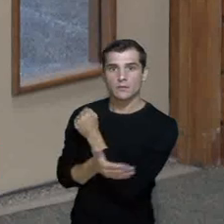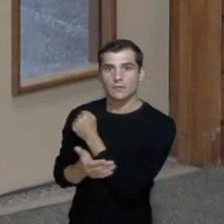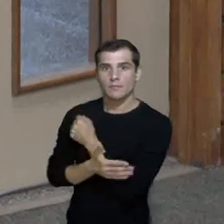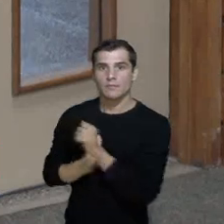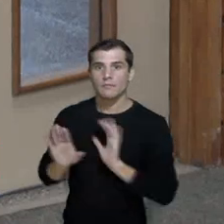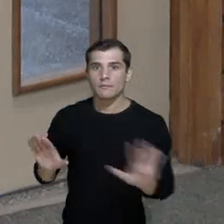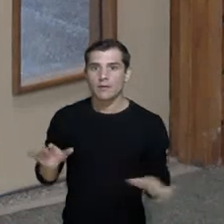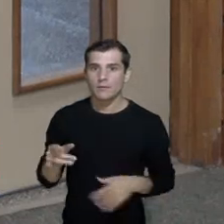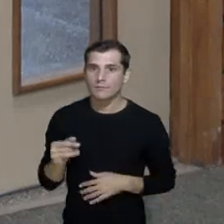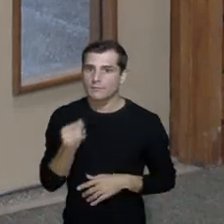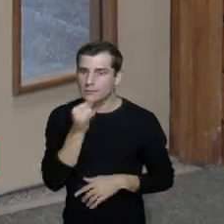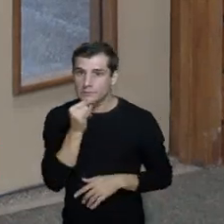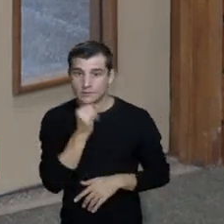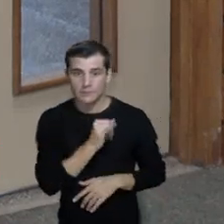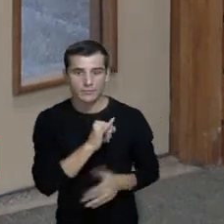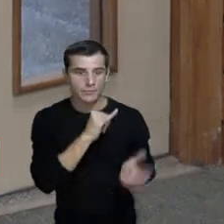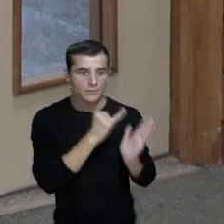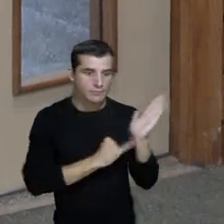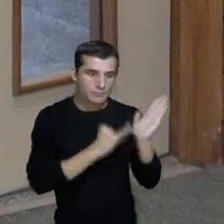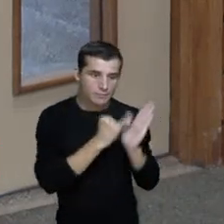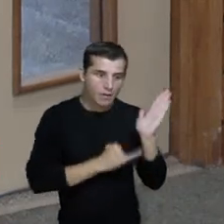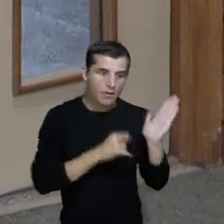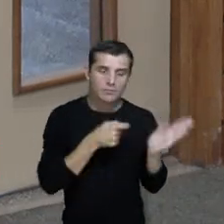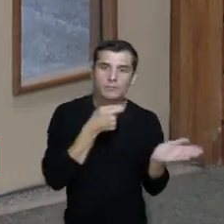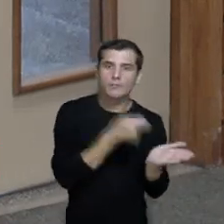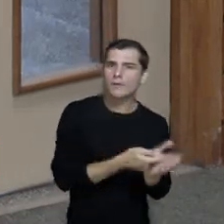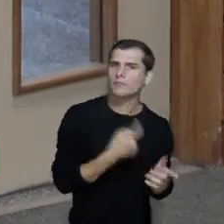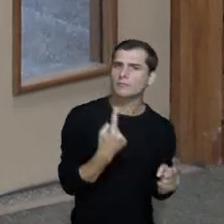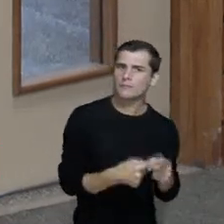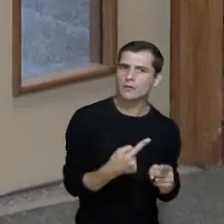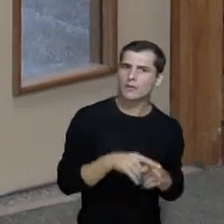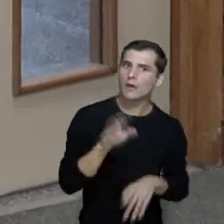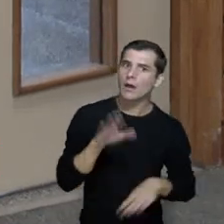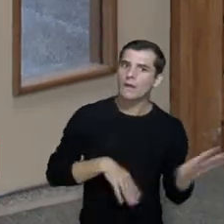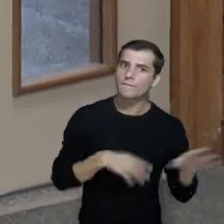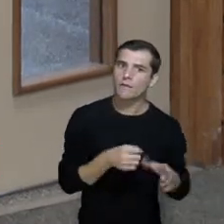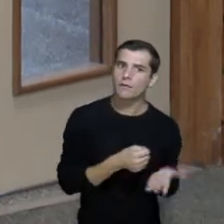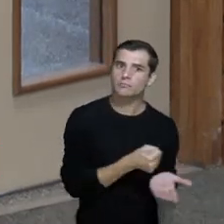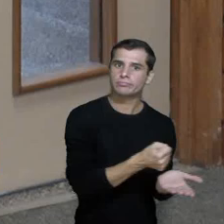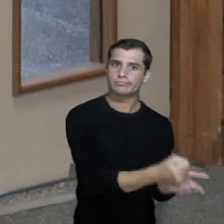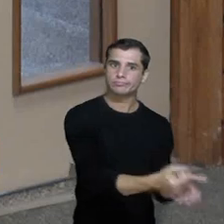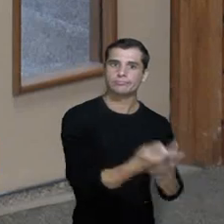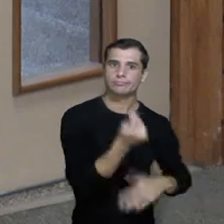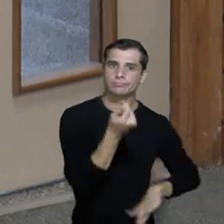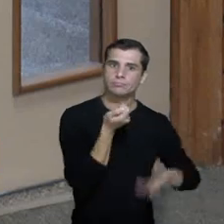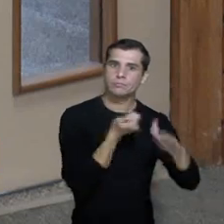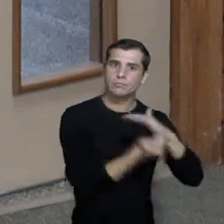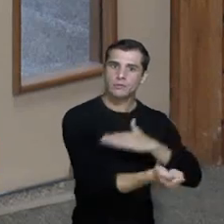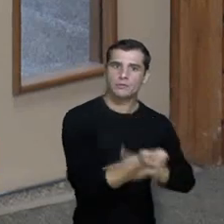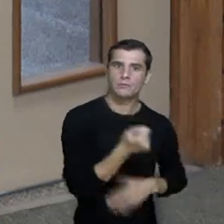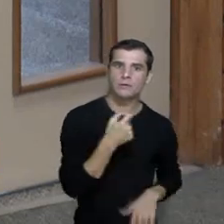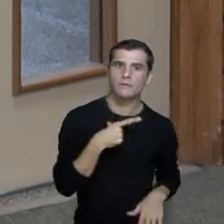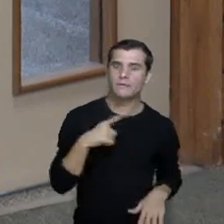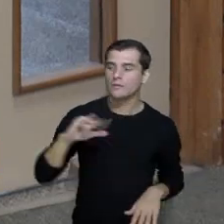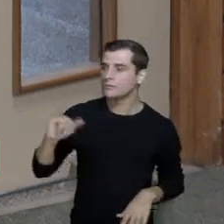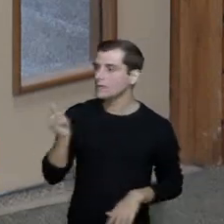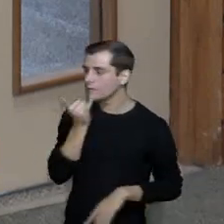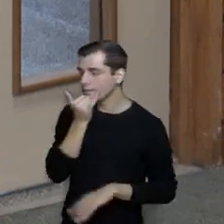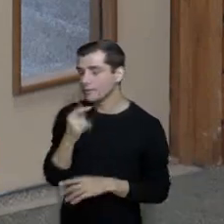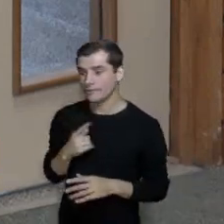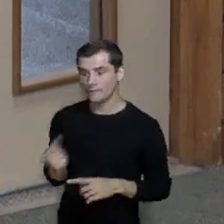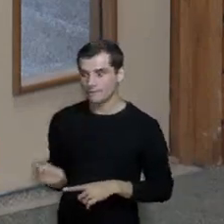esse imposto se isso tá sendo mal aplicado Então você às vezes acha uma justificativa sabe Então essas